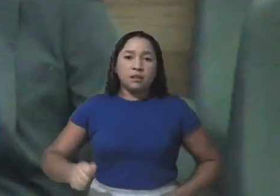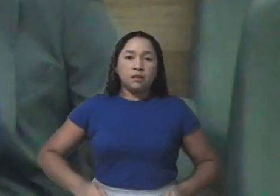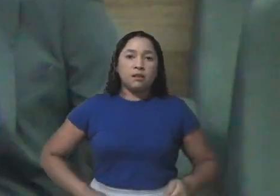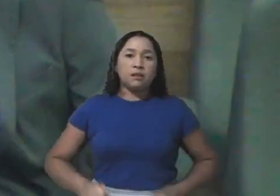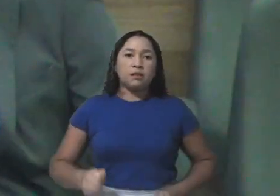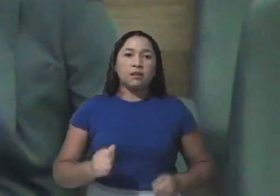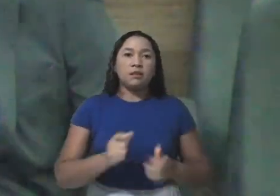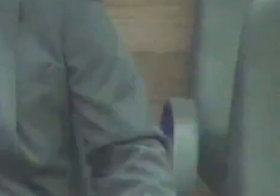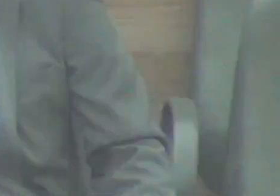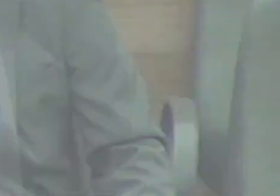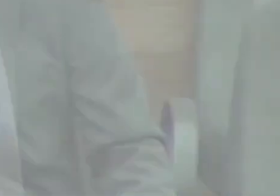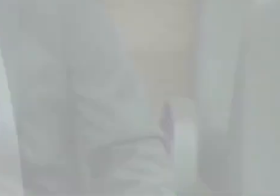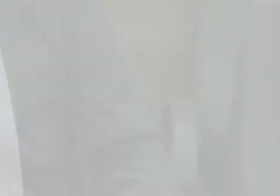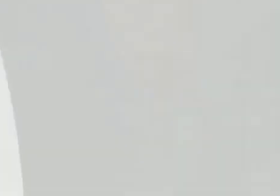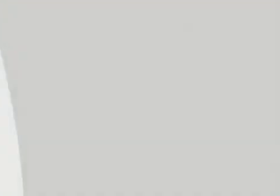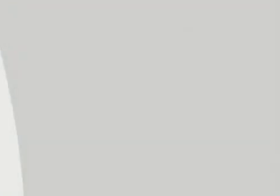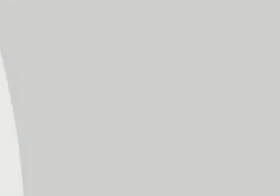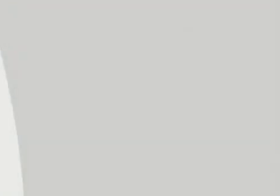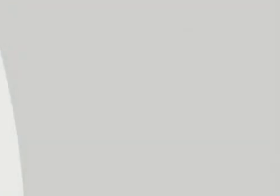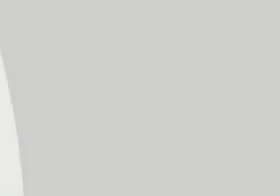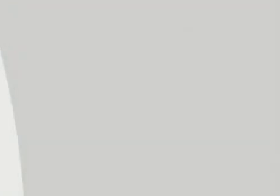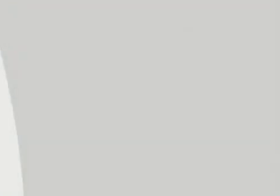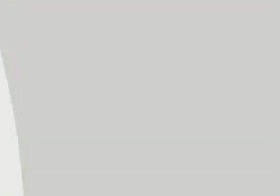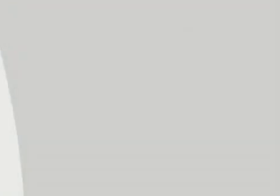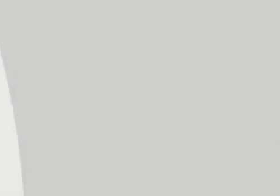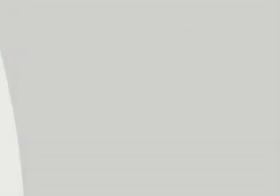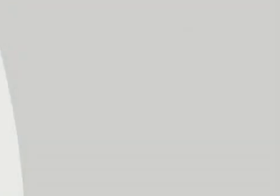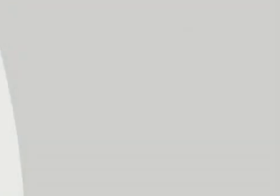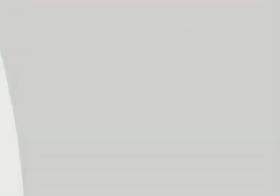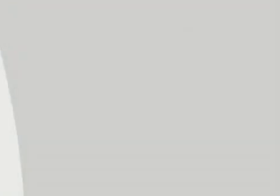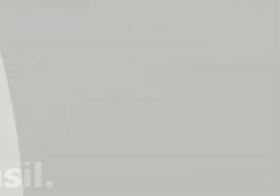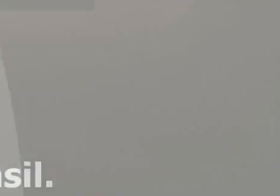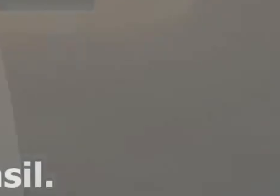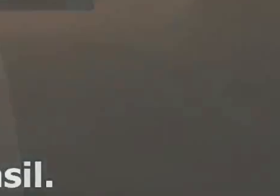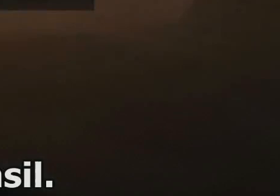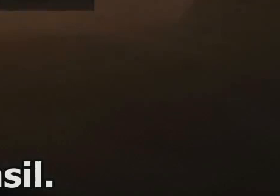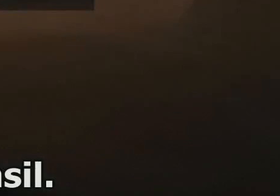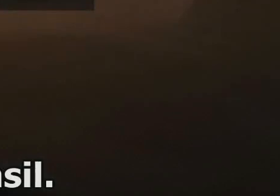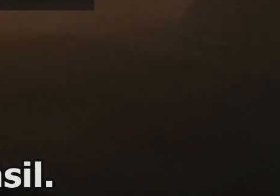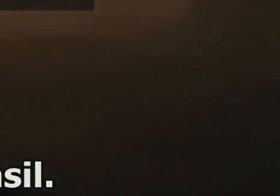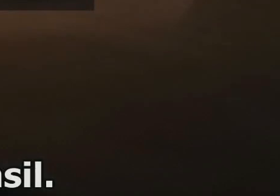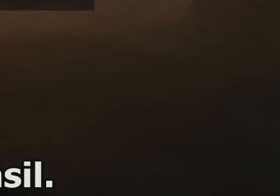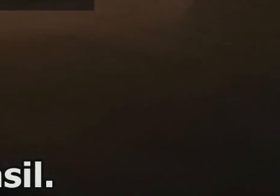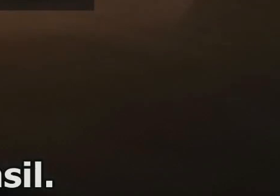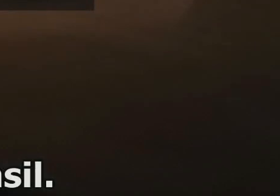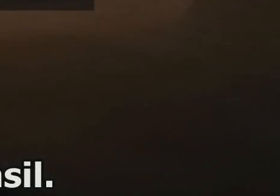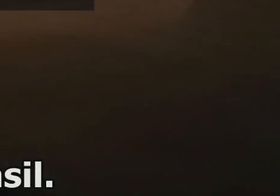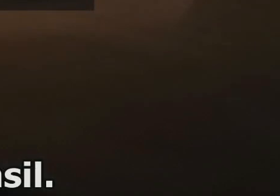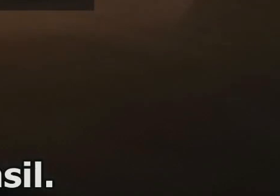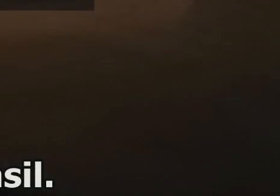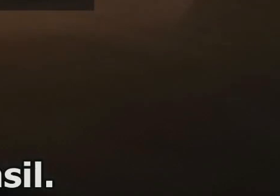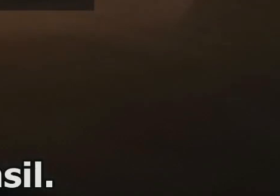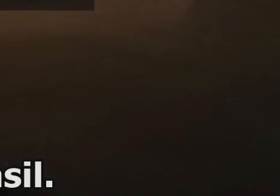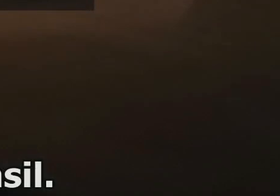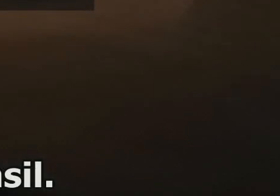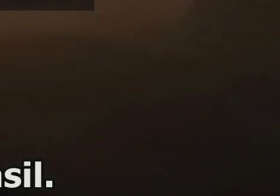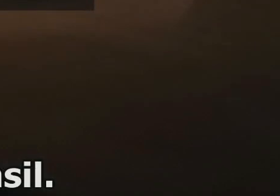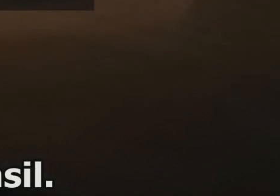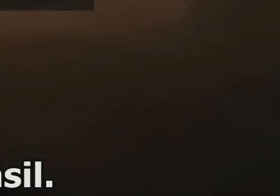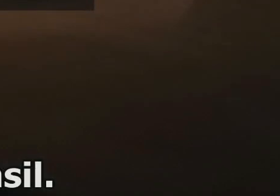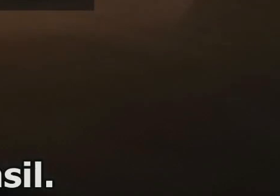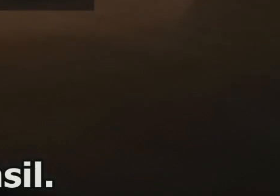Que vos abstenhais das coisas sacrificadas aos ídolos, e do sangue, e da